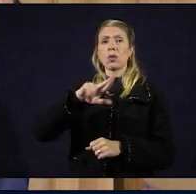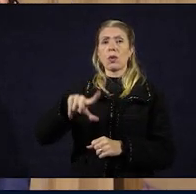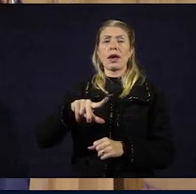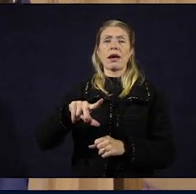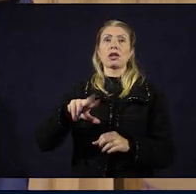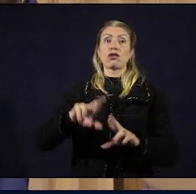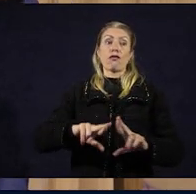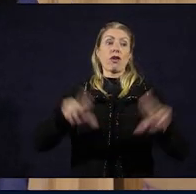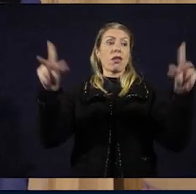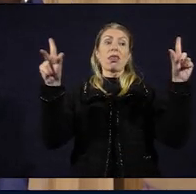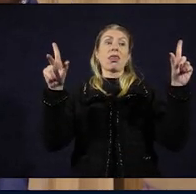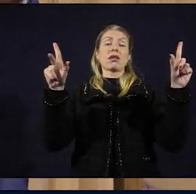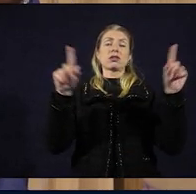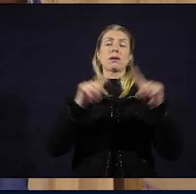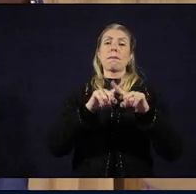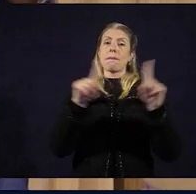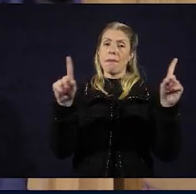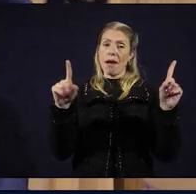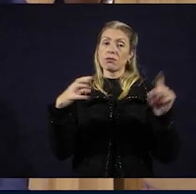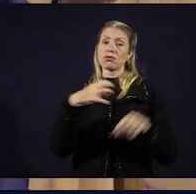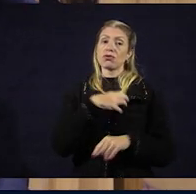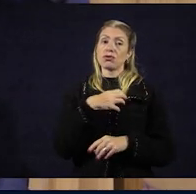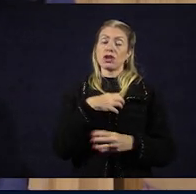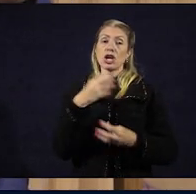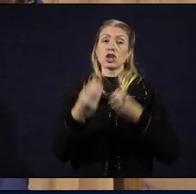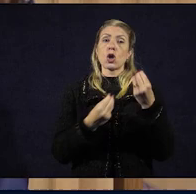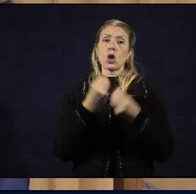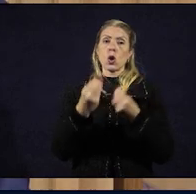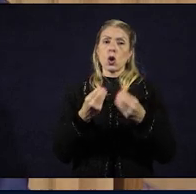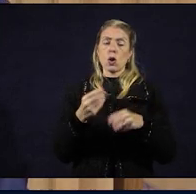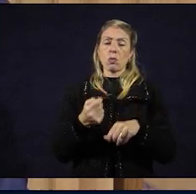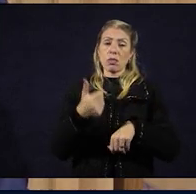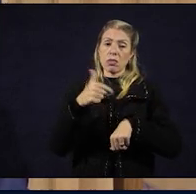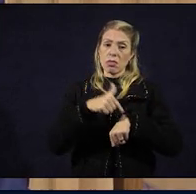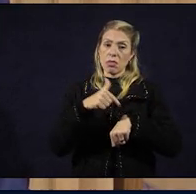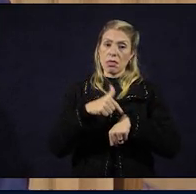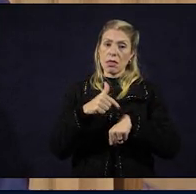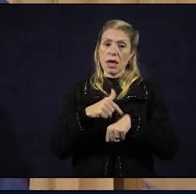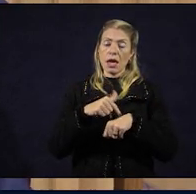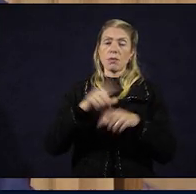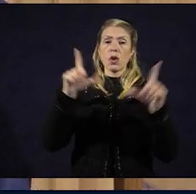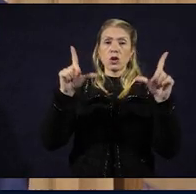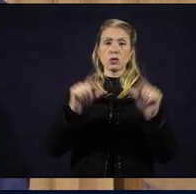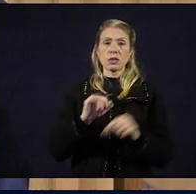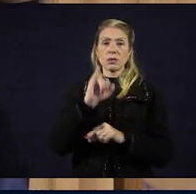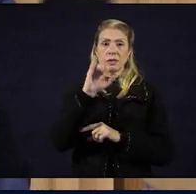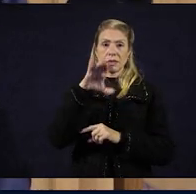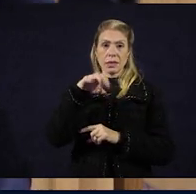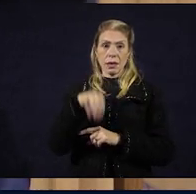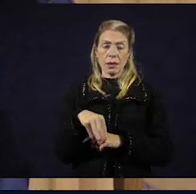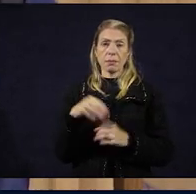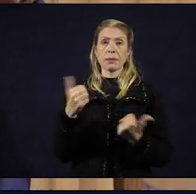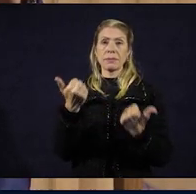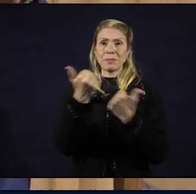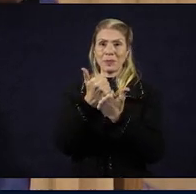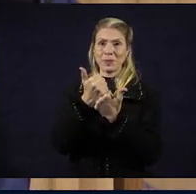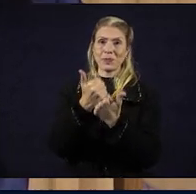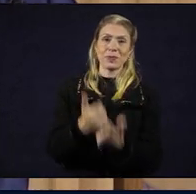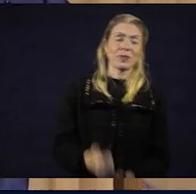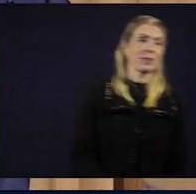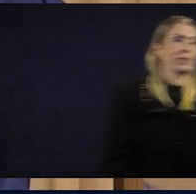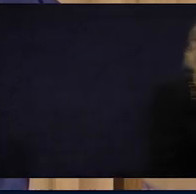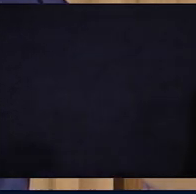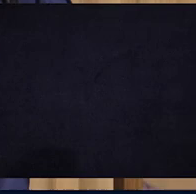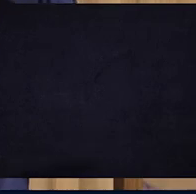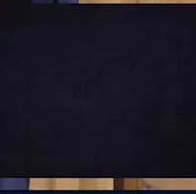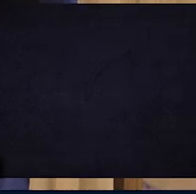assim e de um certo modo essa recente redução que nós vimos aqui ela